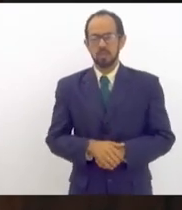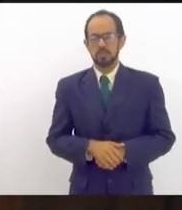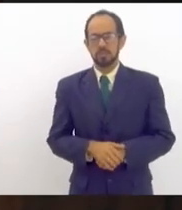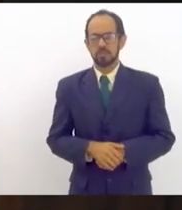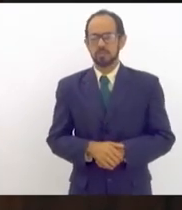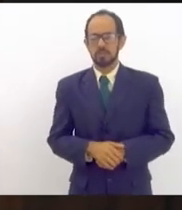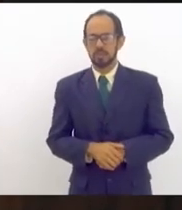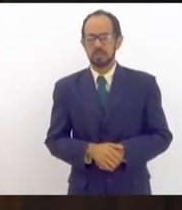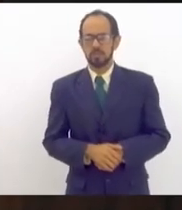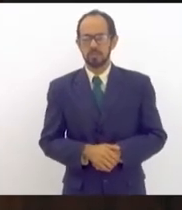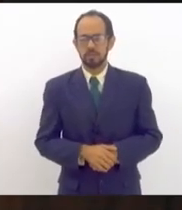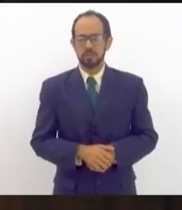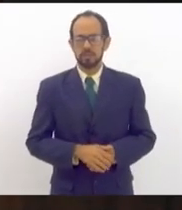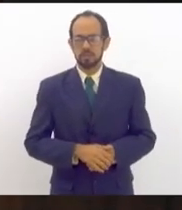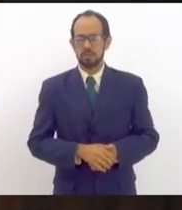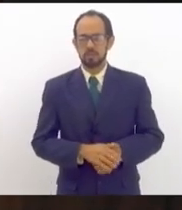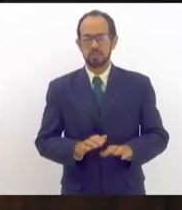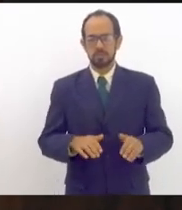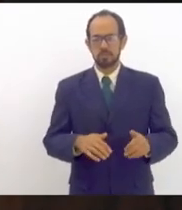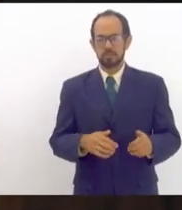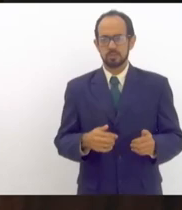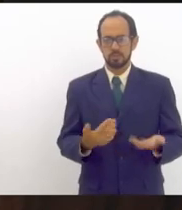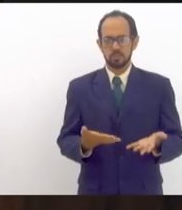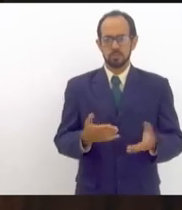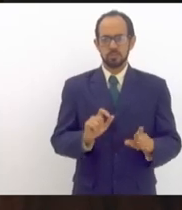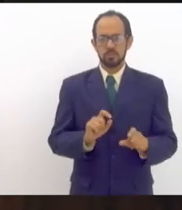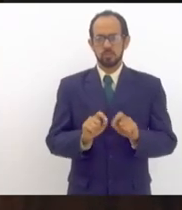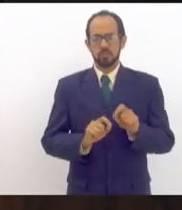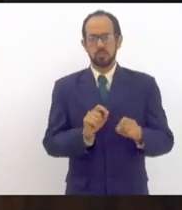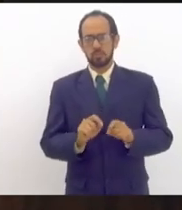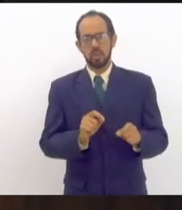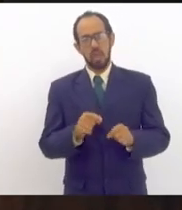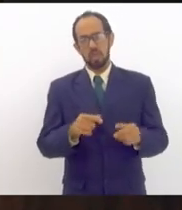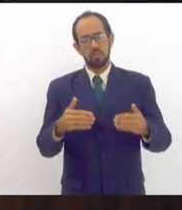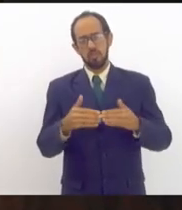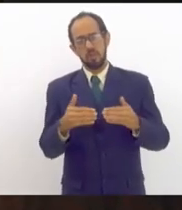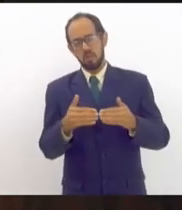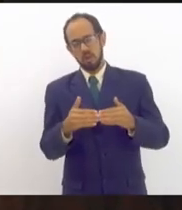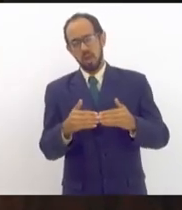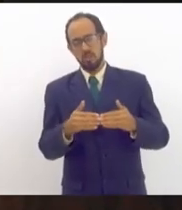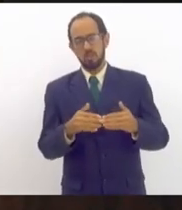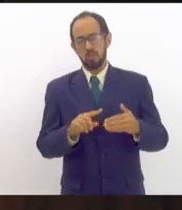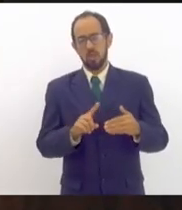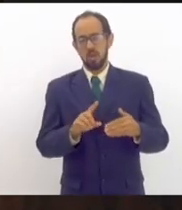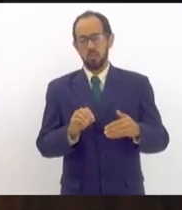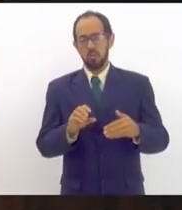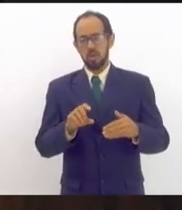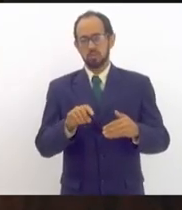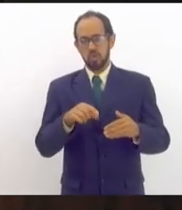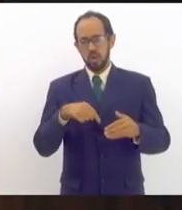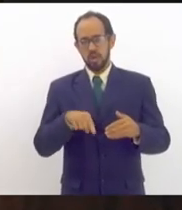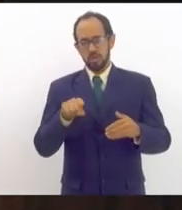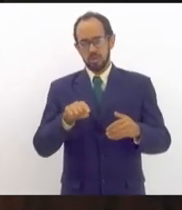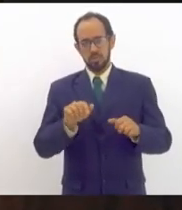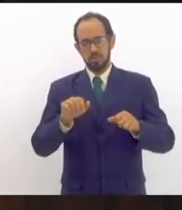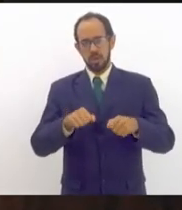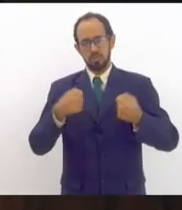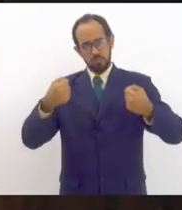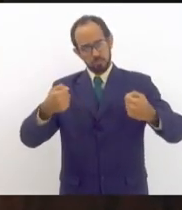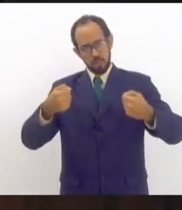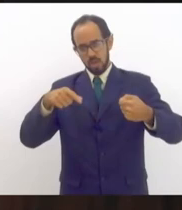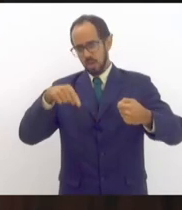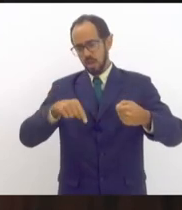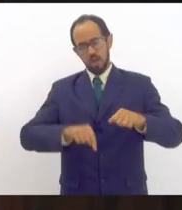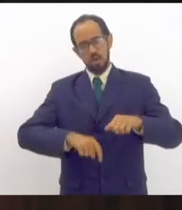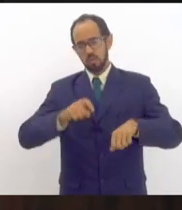E o restante concluiu-se favorável Então é só ir até o painel porque o processo de votação